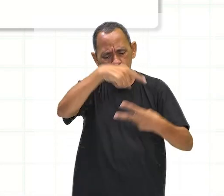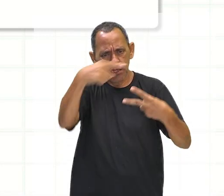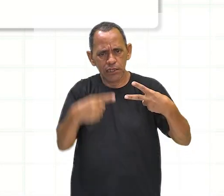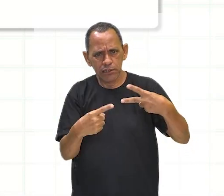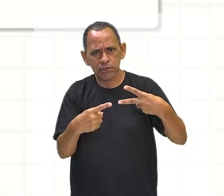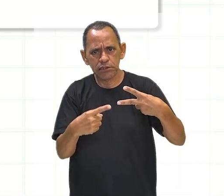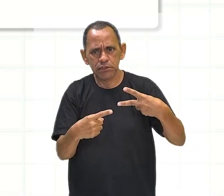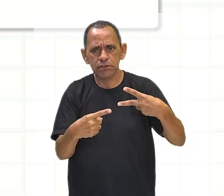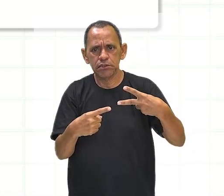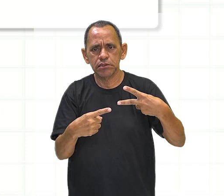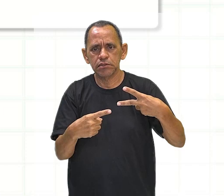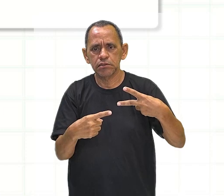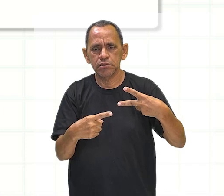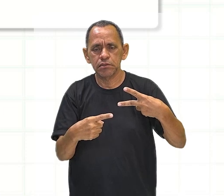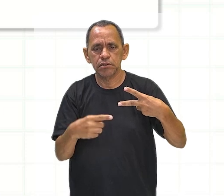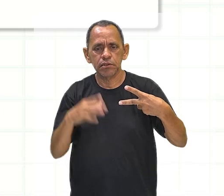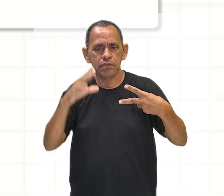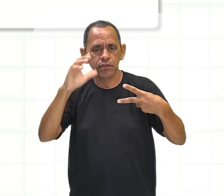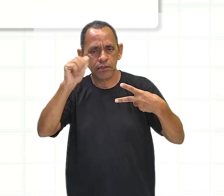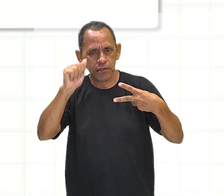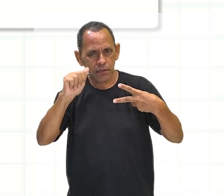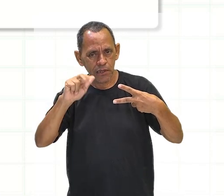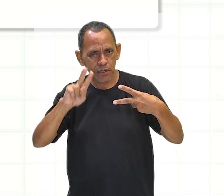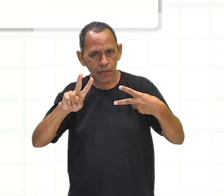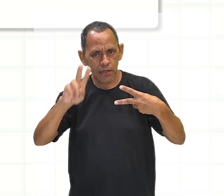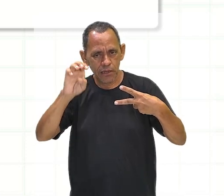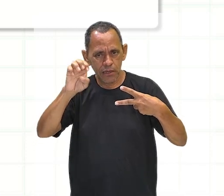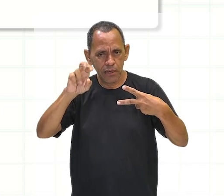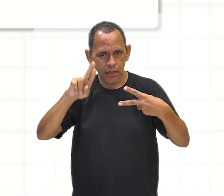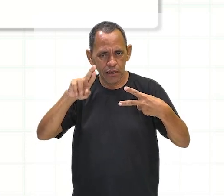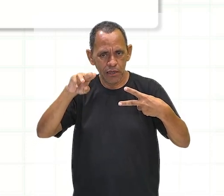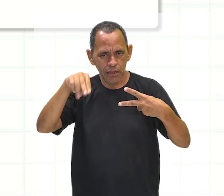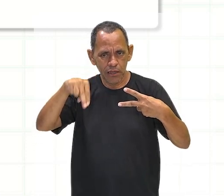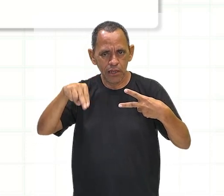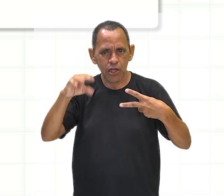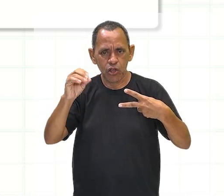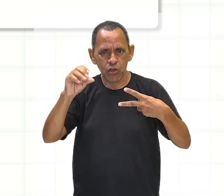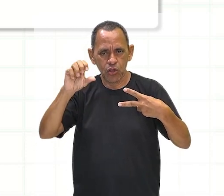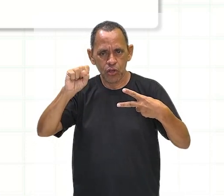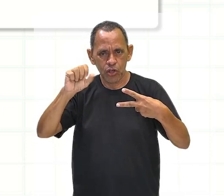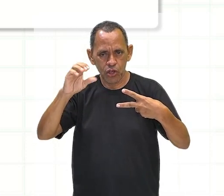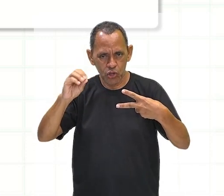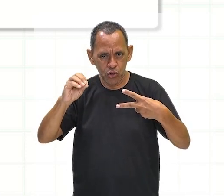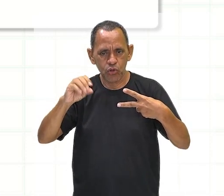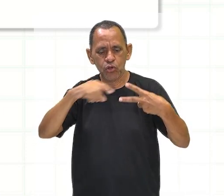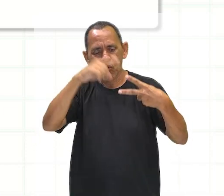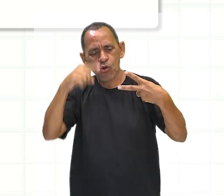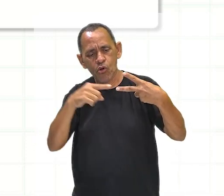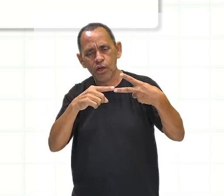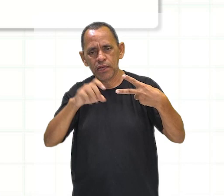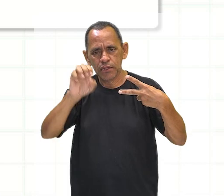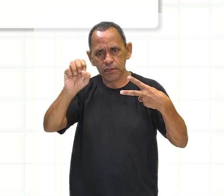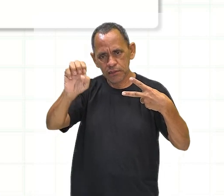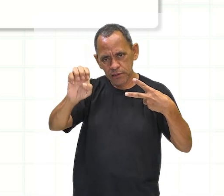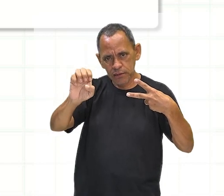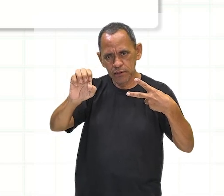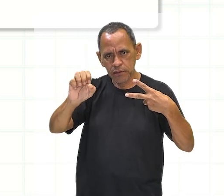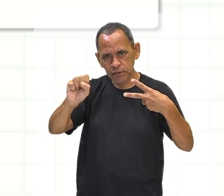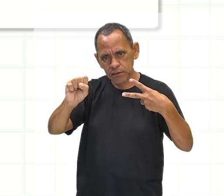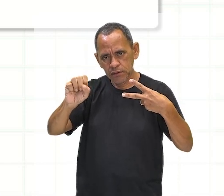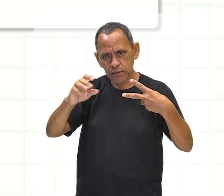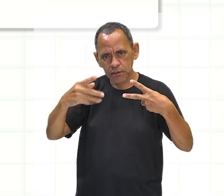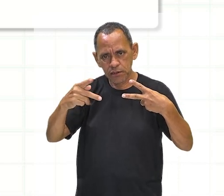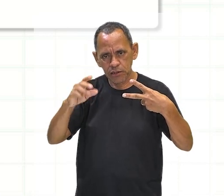tecidos. Temos aí o tecido cavernoso e o tecido esponjoso, né? Aí na nossa imagem a gente